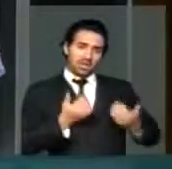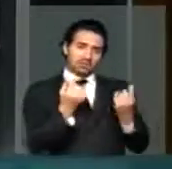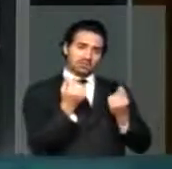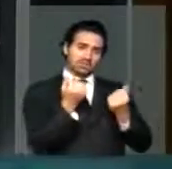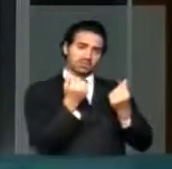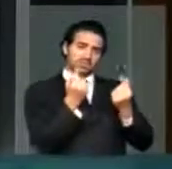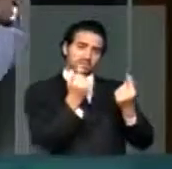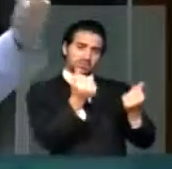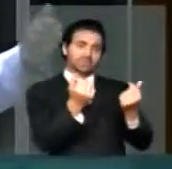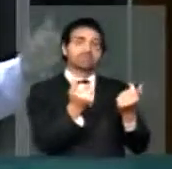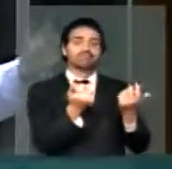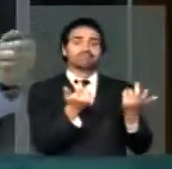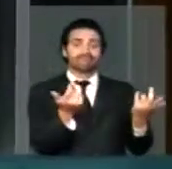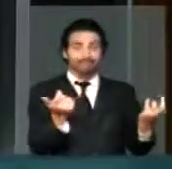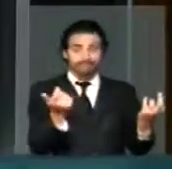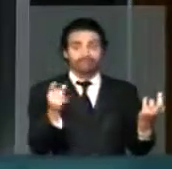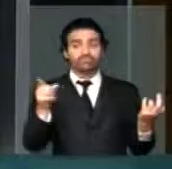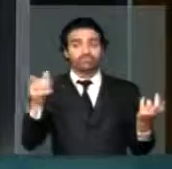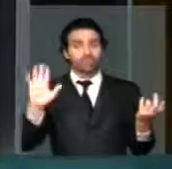junto com violências